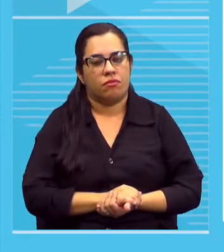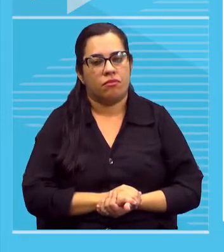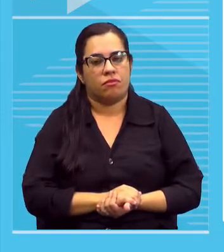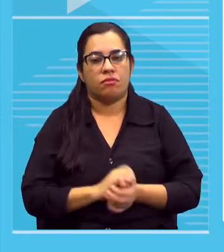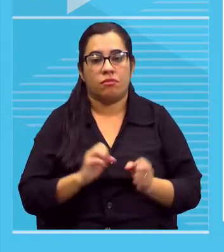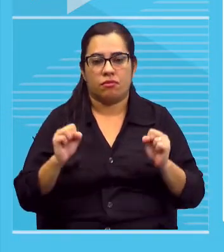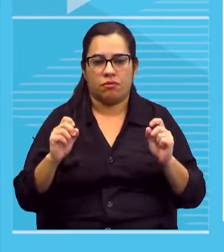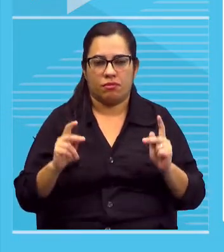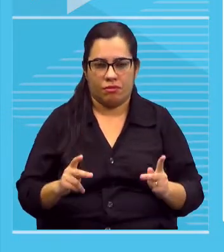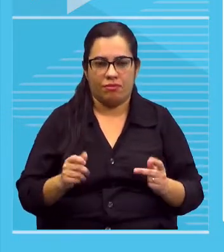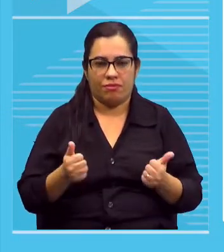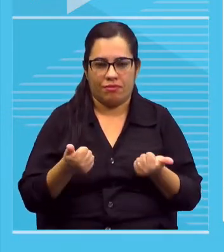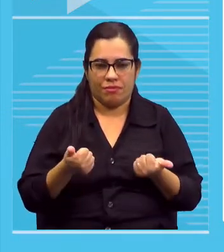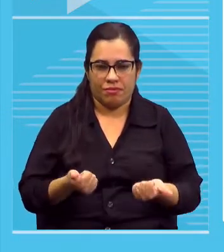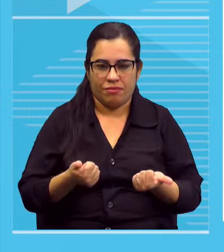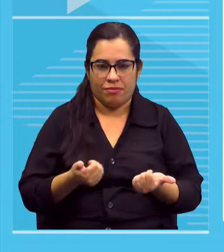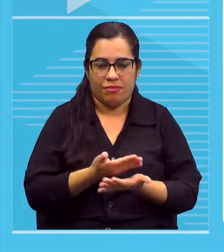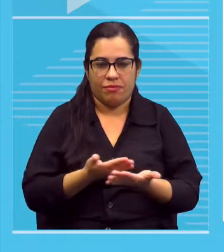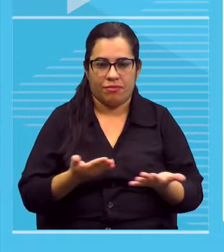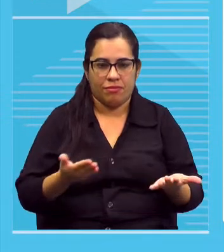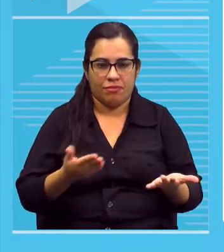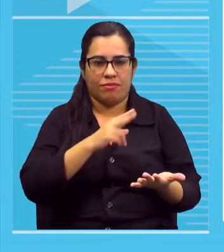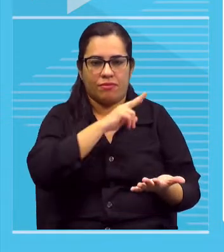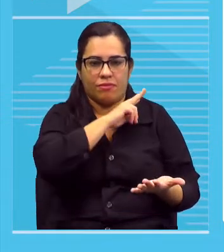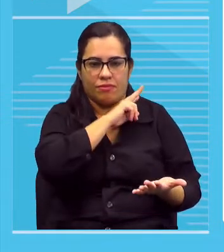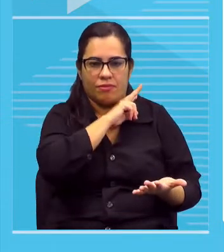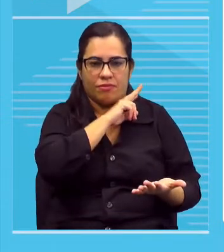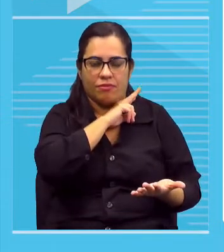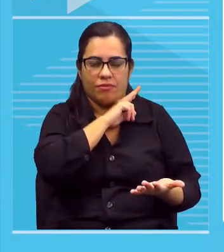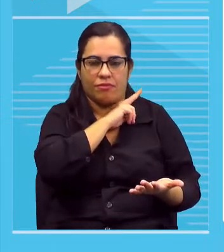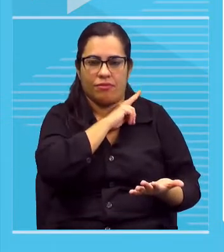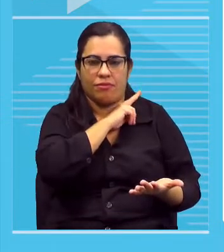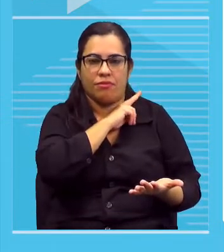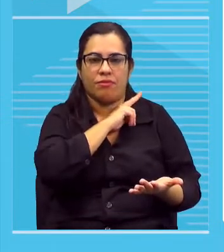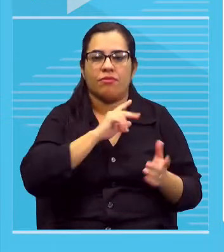bom né a galera lá do 2º ano